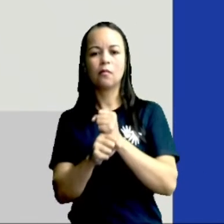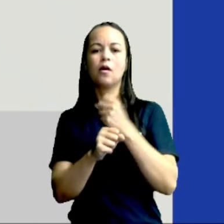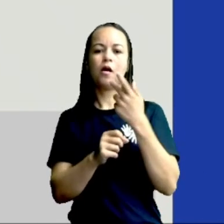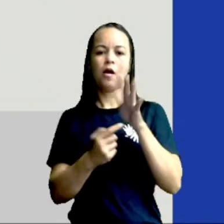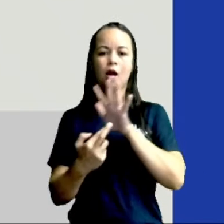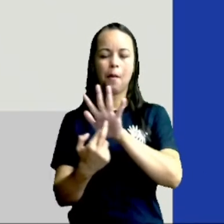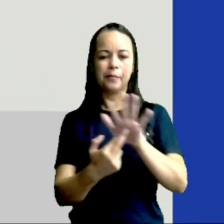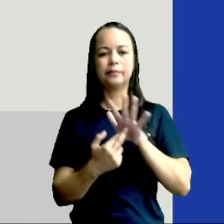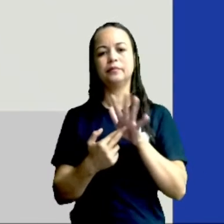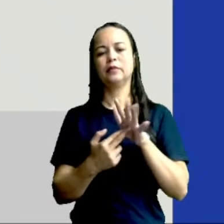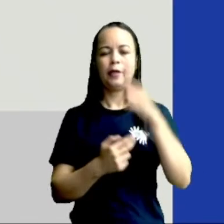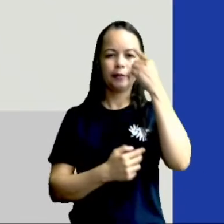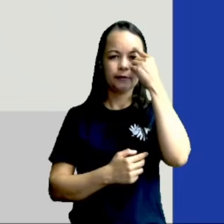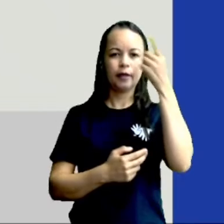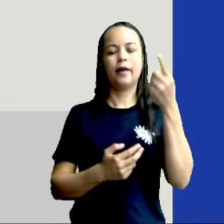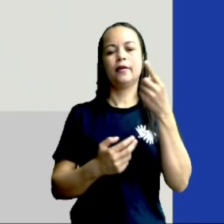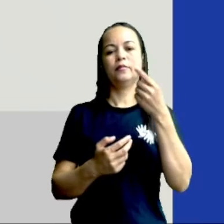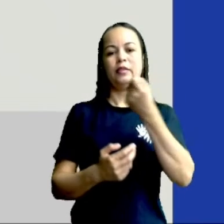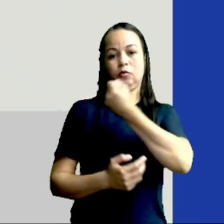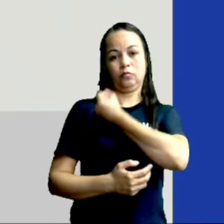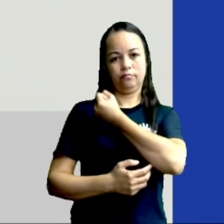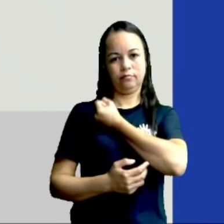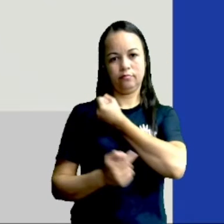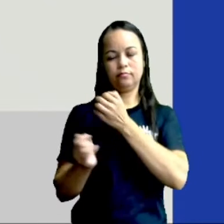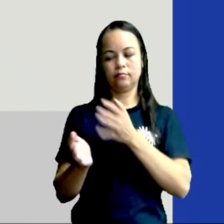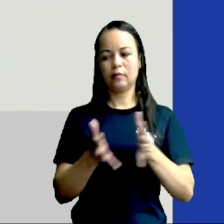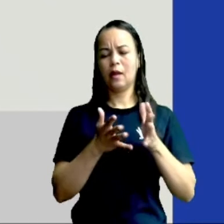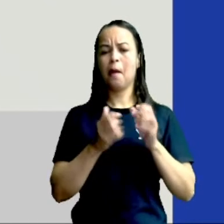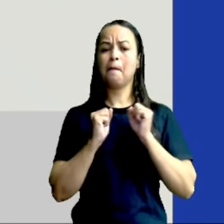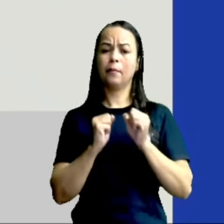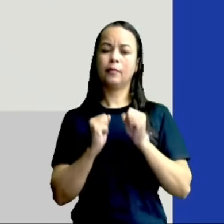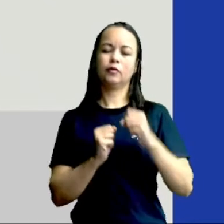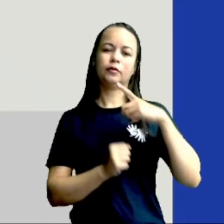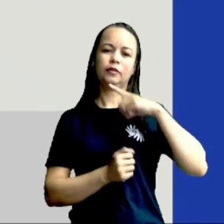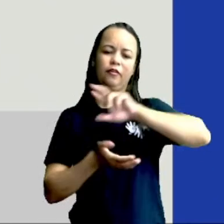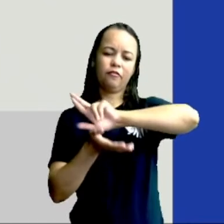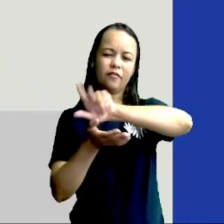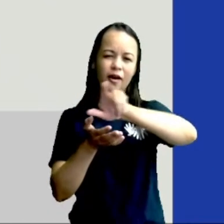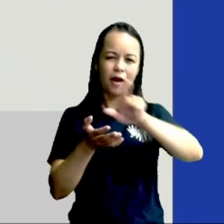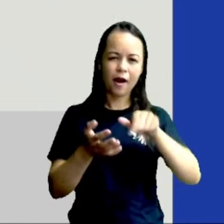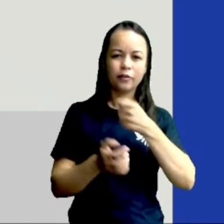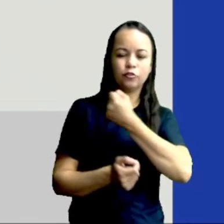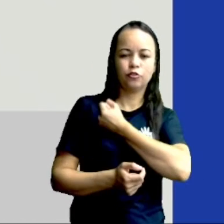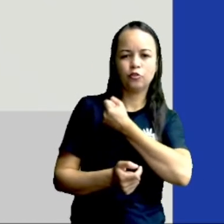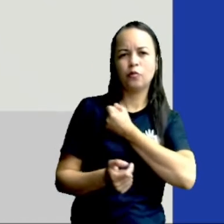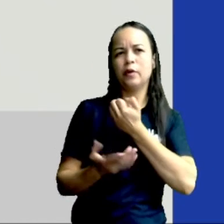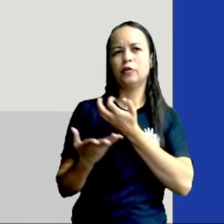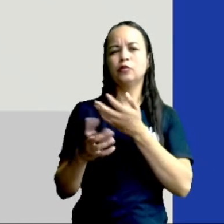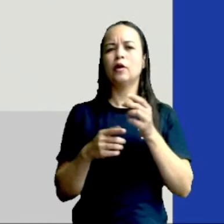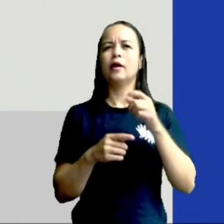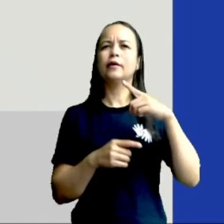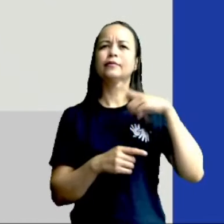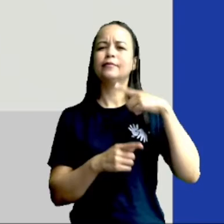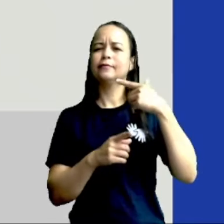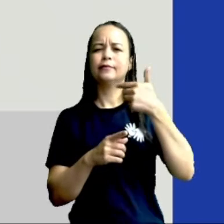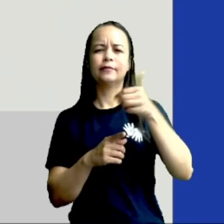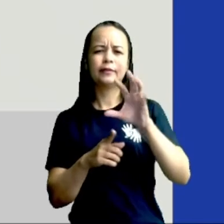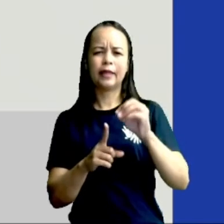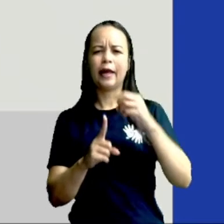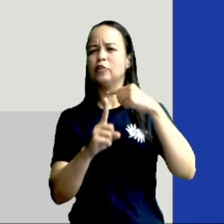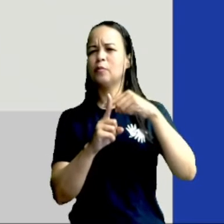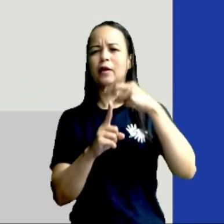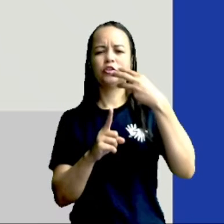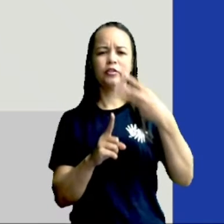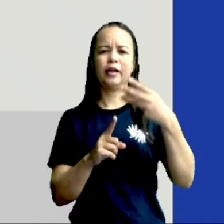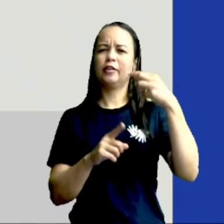ideia de expressão numérica. Eu posso ter vários números para realizar esse cálculo. Eu posso ter aí 10 mais 3, mais 2, mais 5,